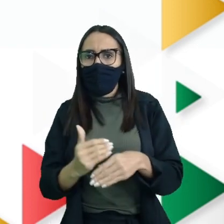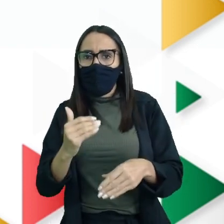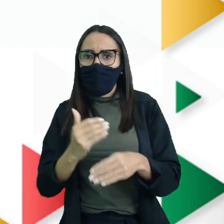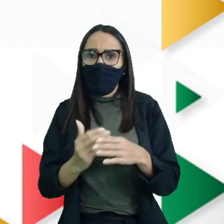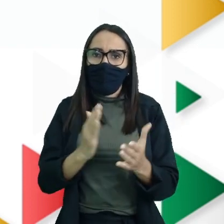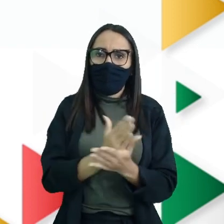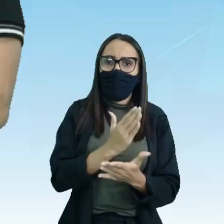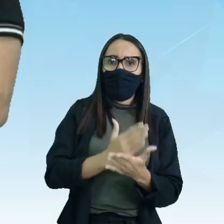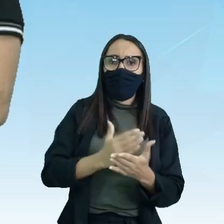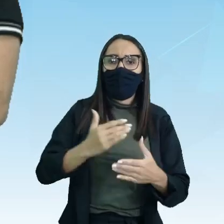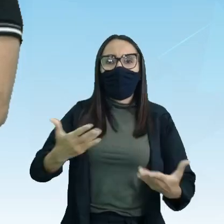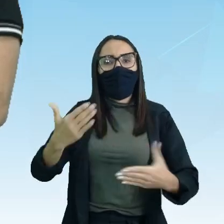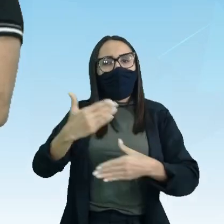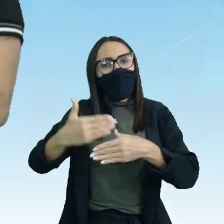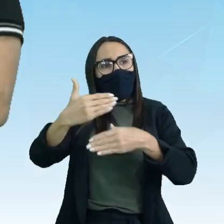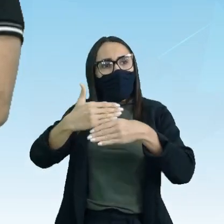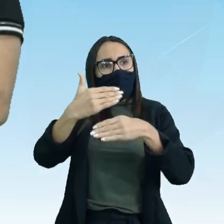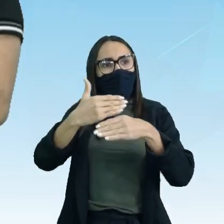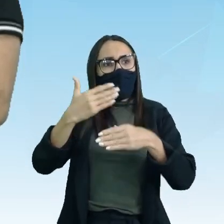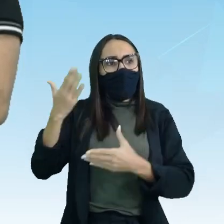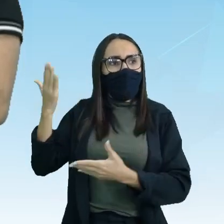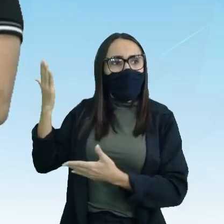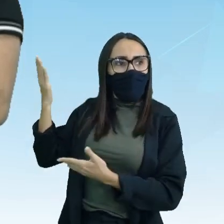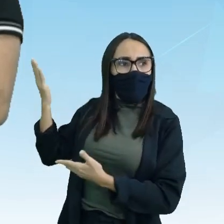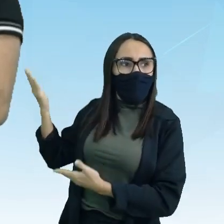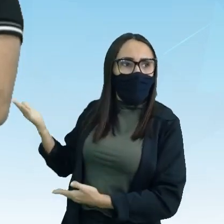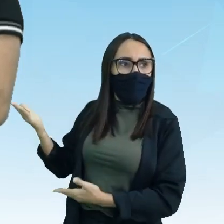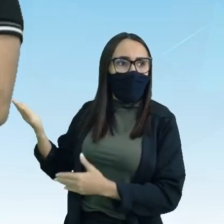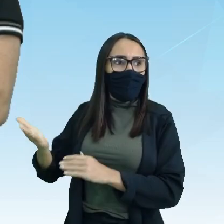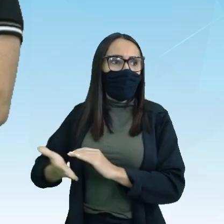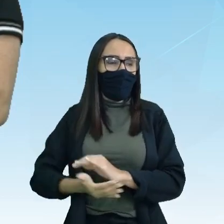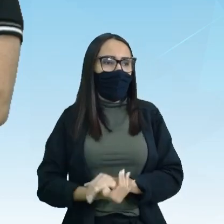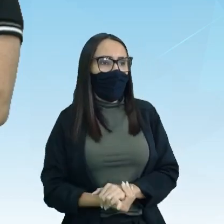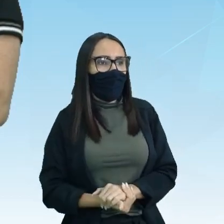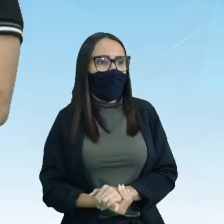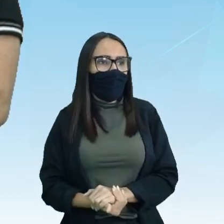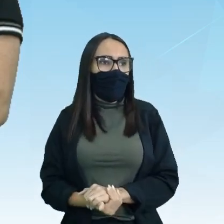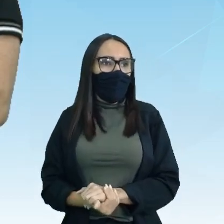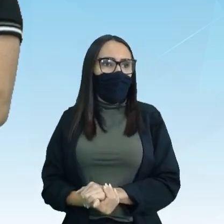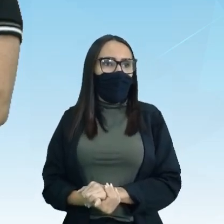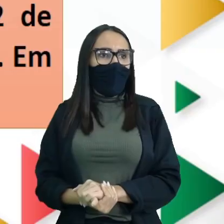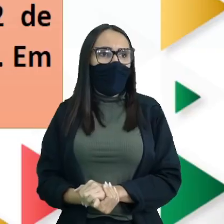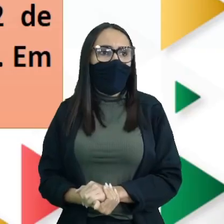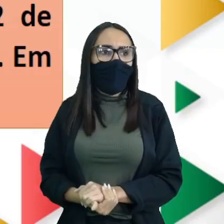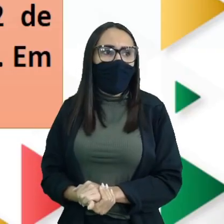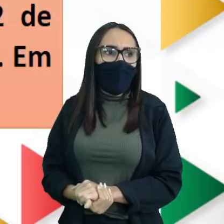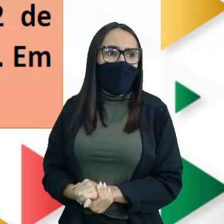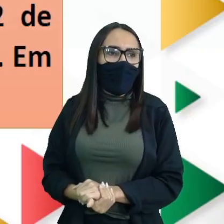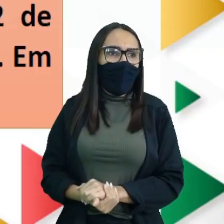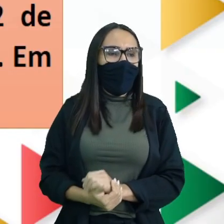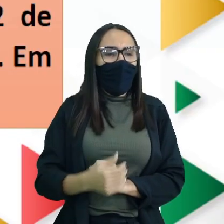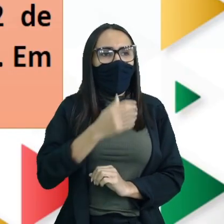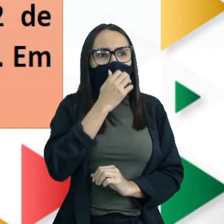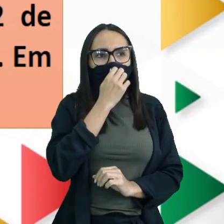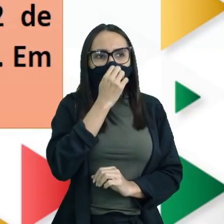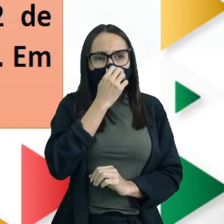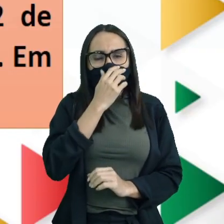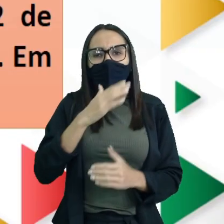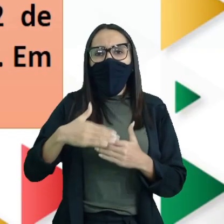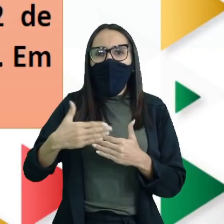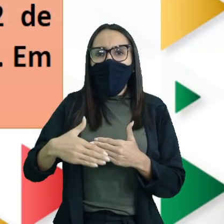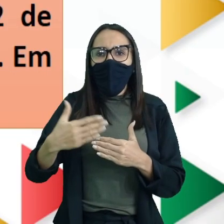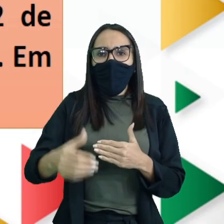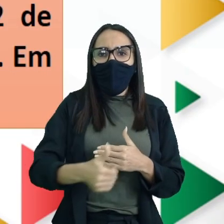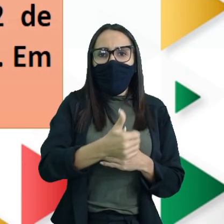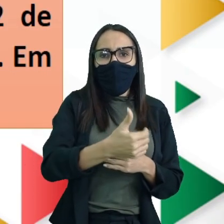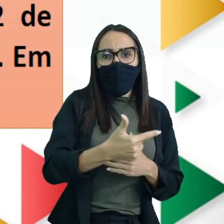algumas reformas, né? No outro slide, passei no outro slide para ver um detalhezinho. Ao longo de 125 anos, né,